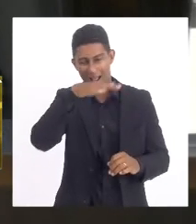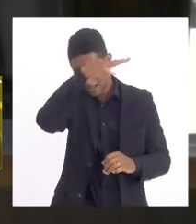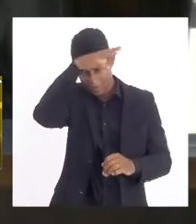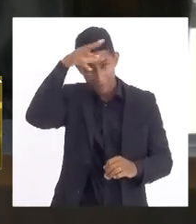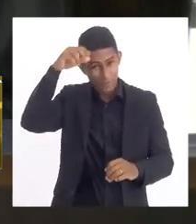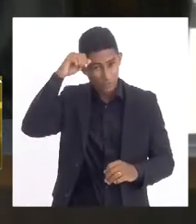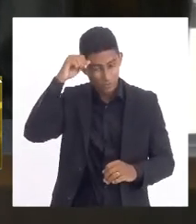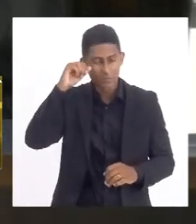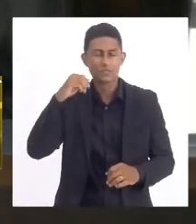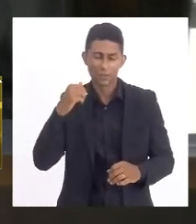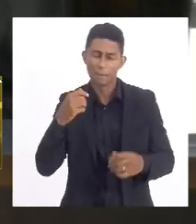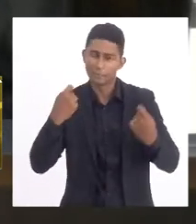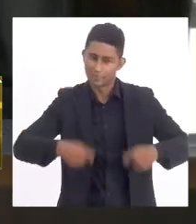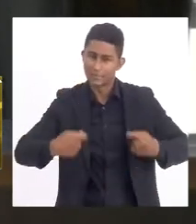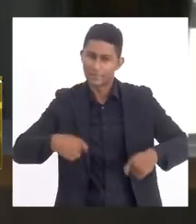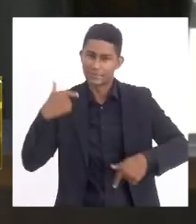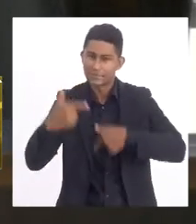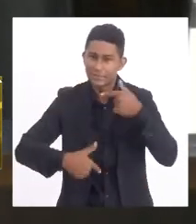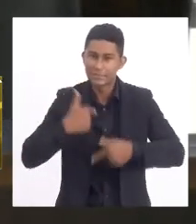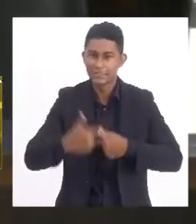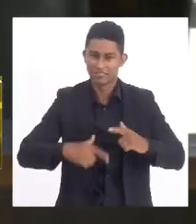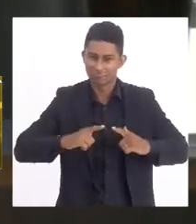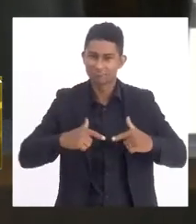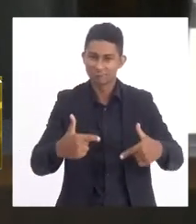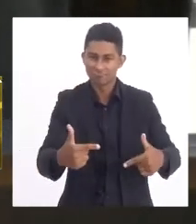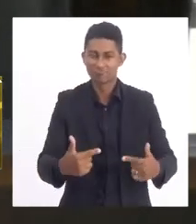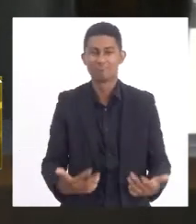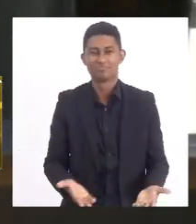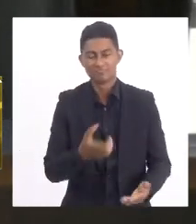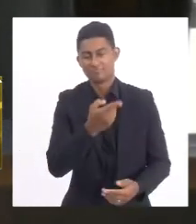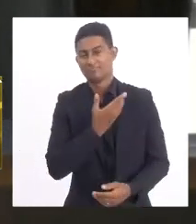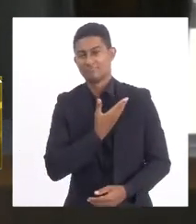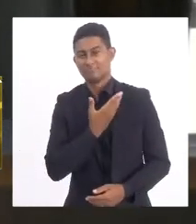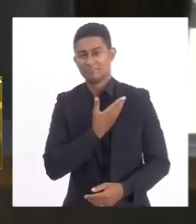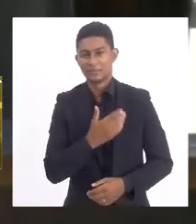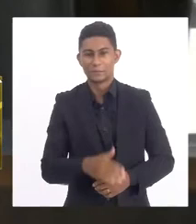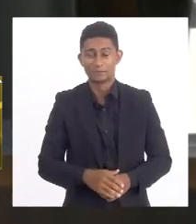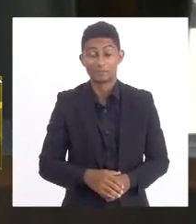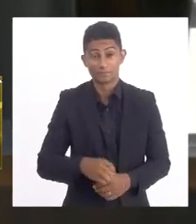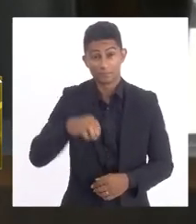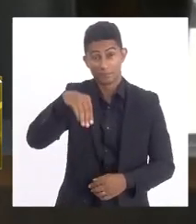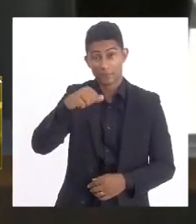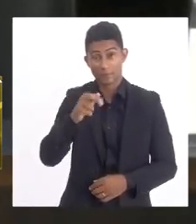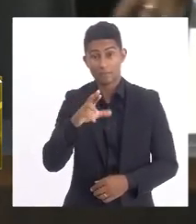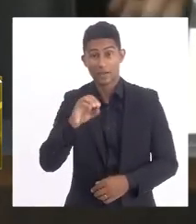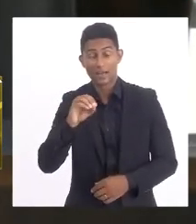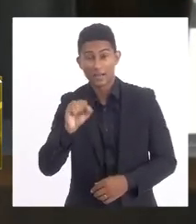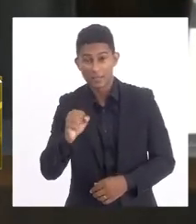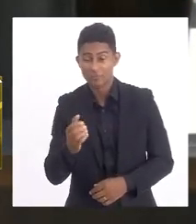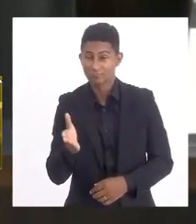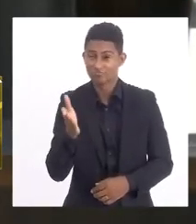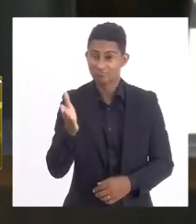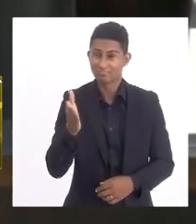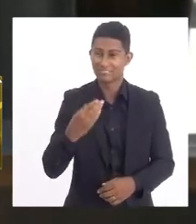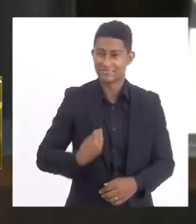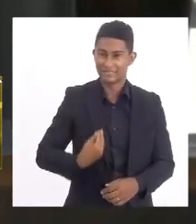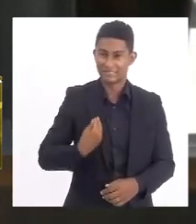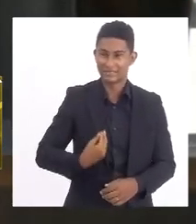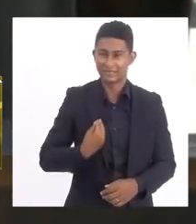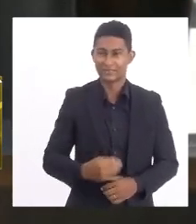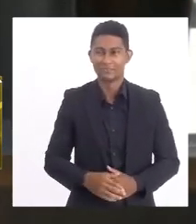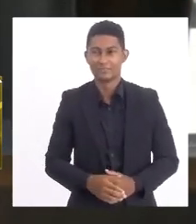para trabalhar junto e vamos fazer Alexandre Sampaio um grande amigo também Oi gente máquina Vega convence o Biro daqui presente